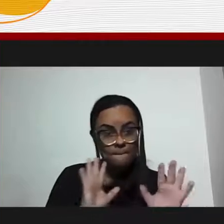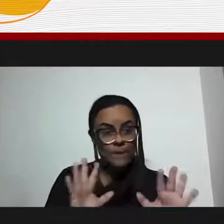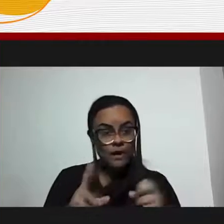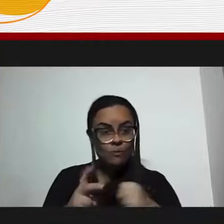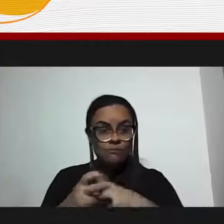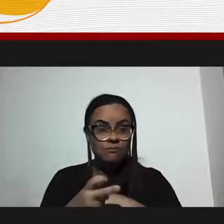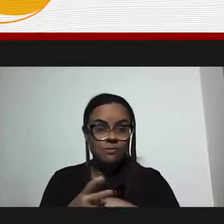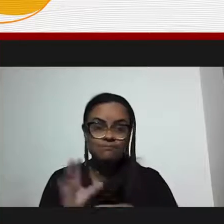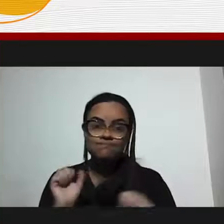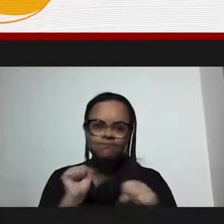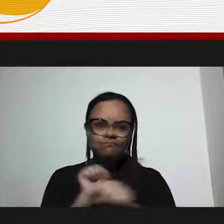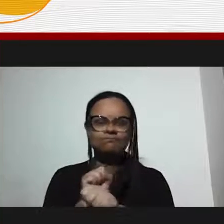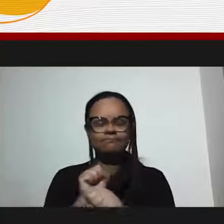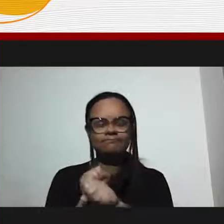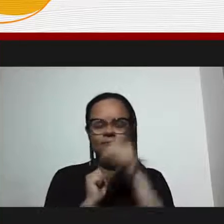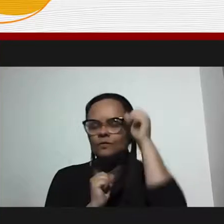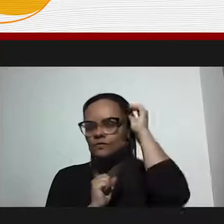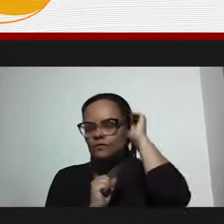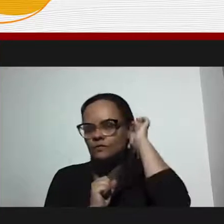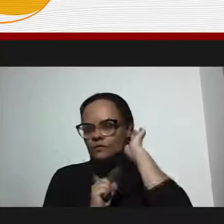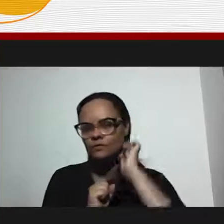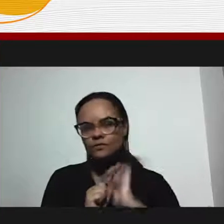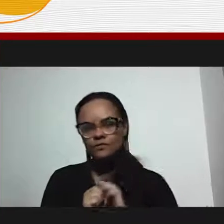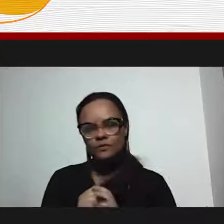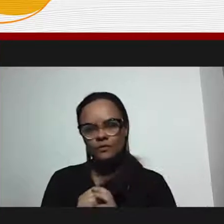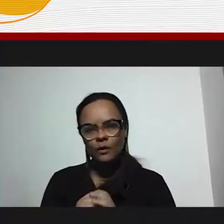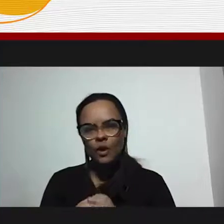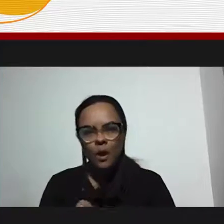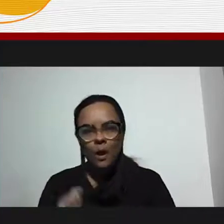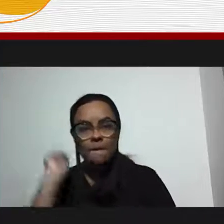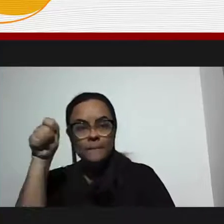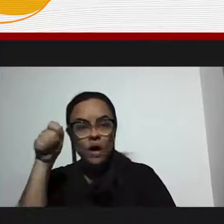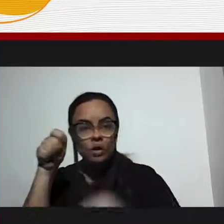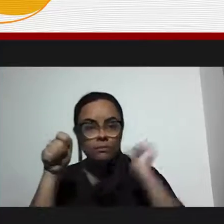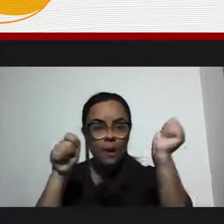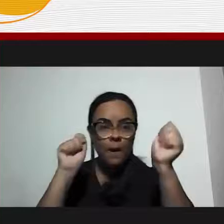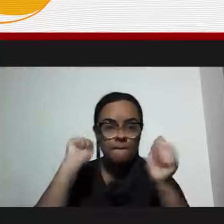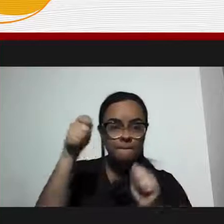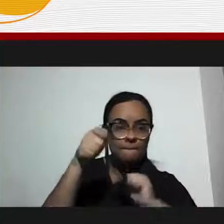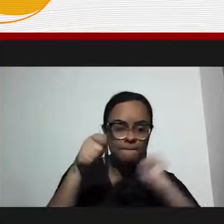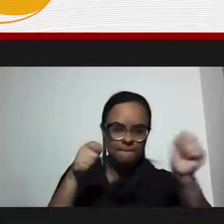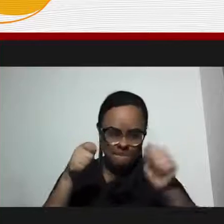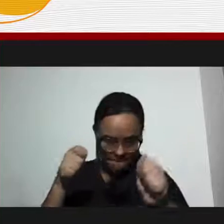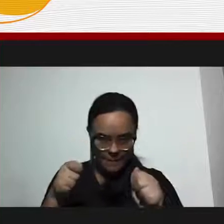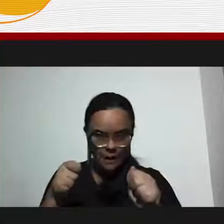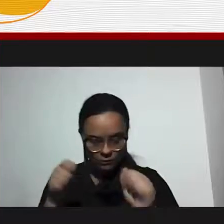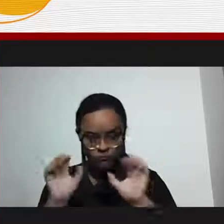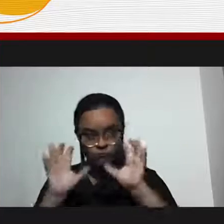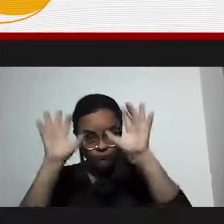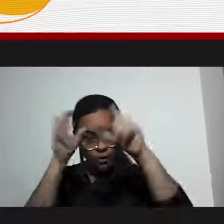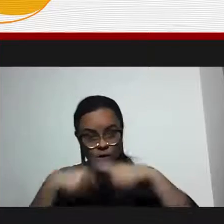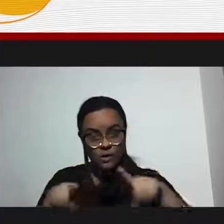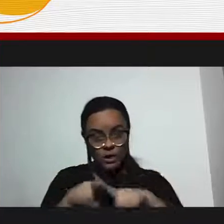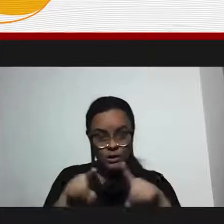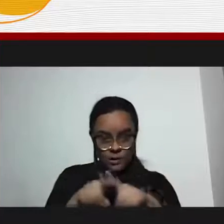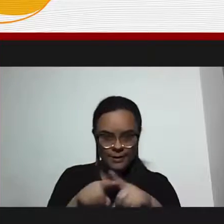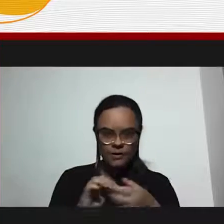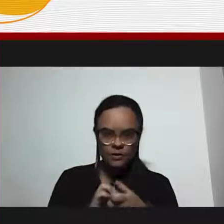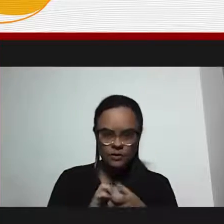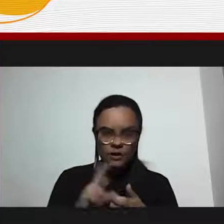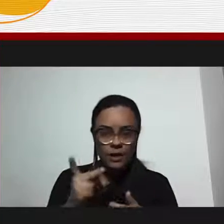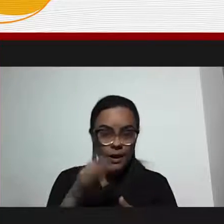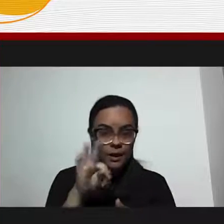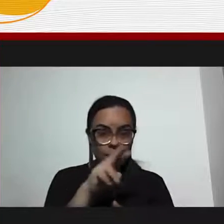está parado, mas já jogo tênis atualmente em cadeira de rodas, já joguei handball, o